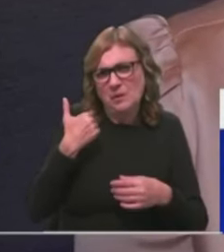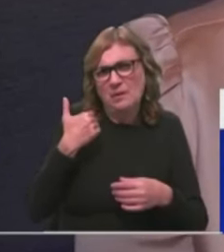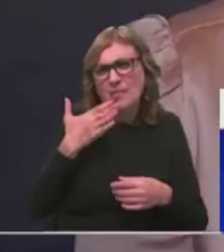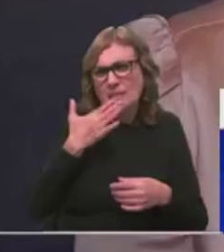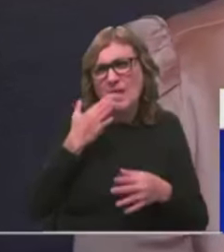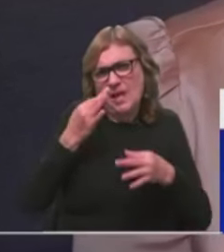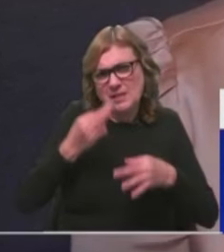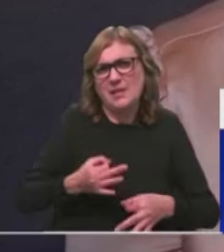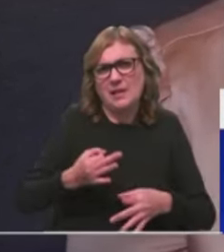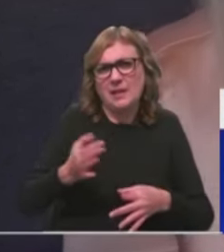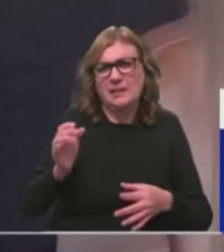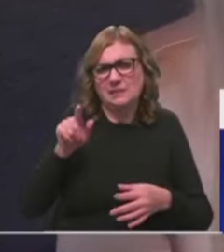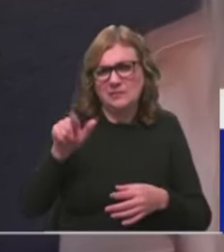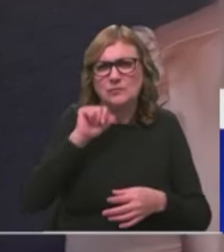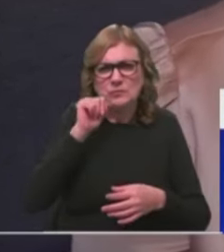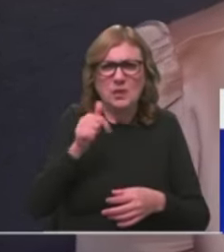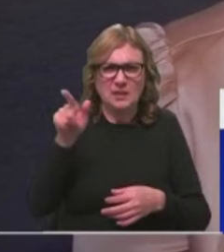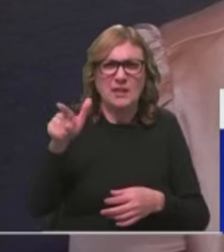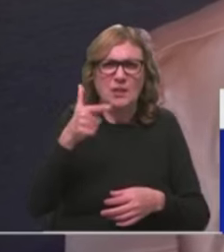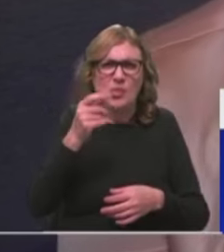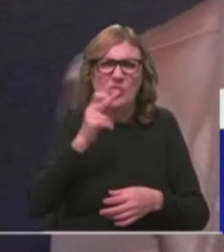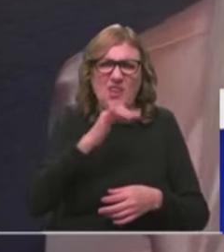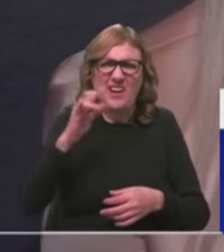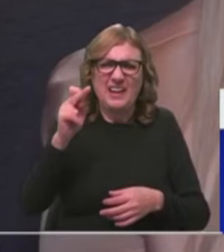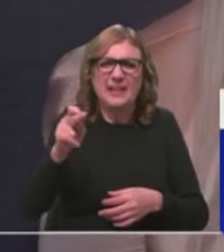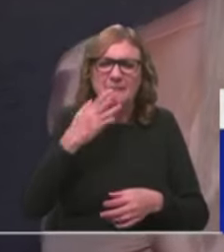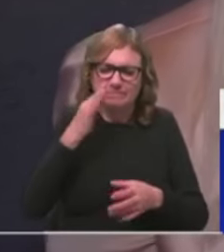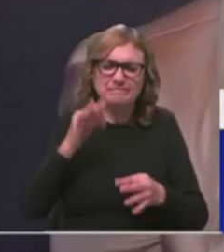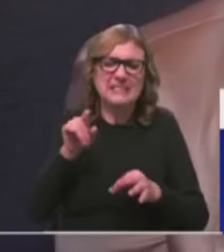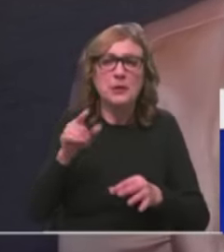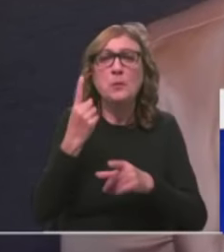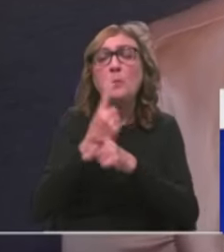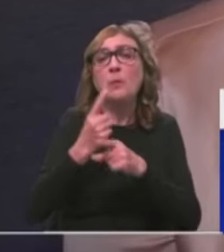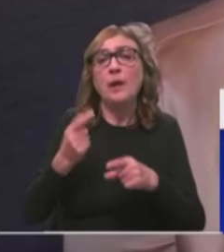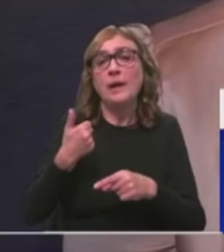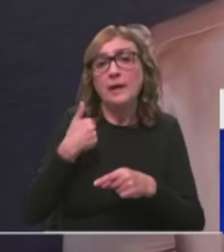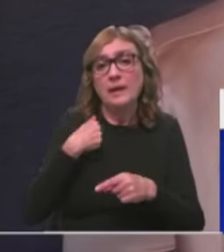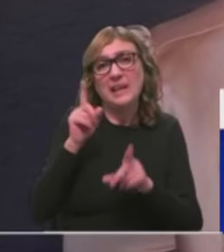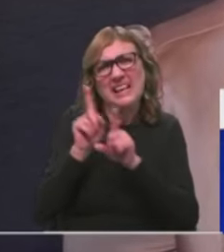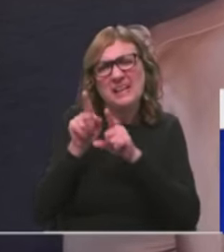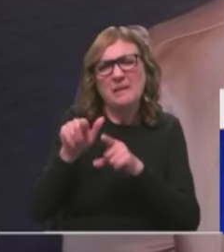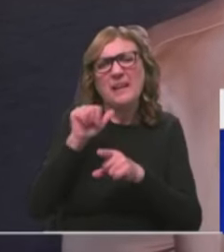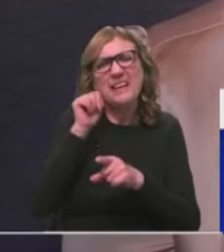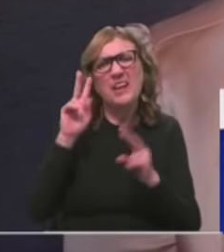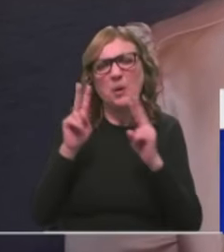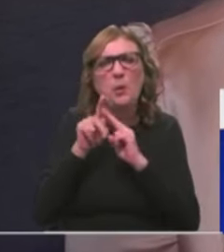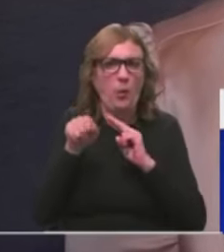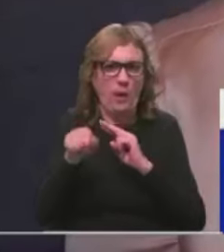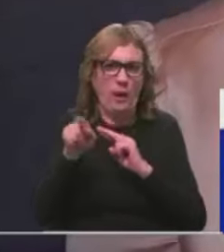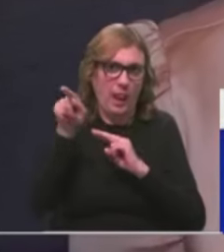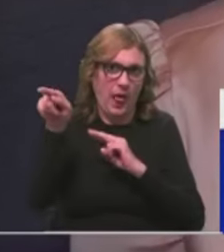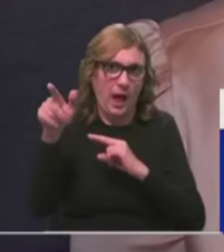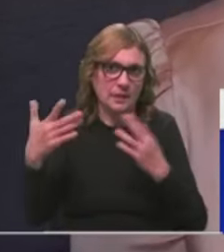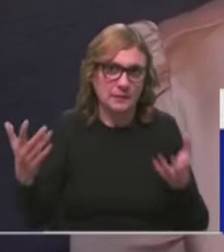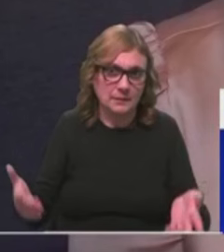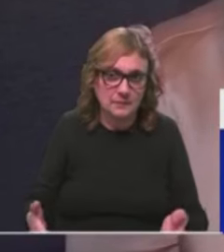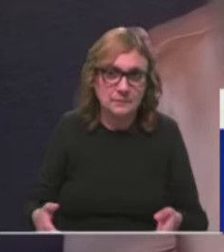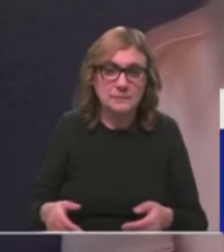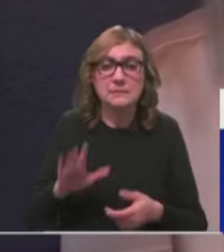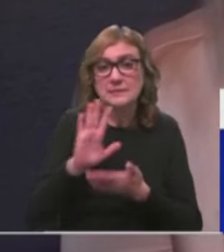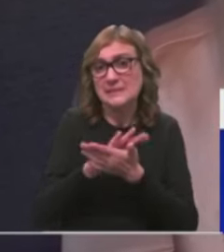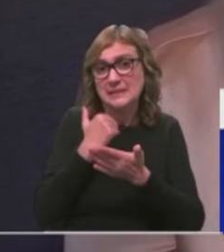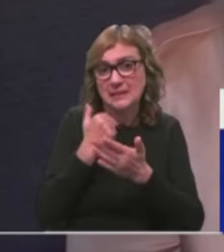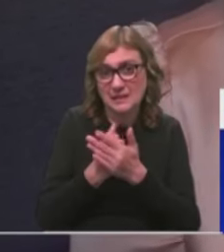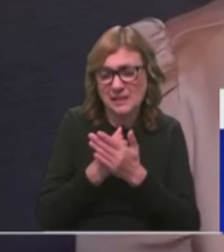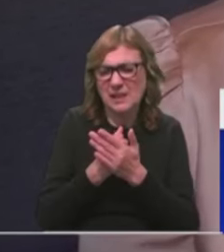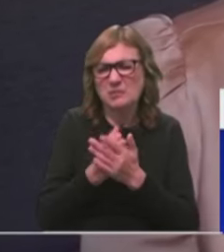certeza que a minha irmã foi morta na torreira porque a minha irmã eh era para se encontrar com ele lá os sempre os